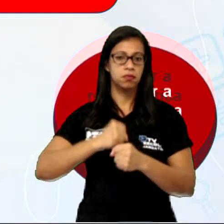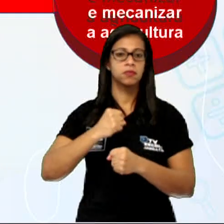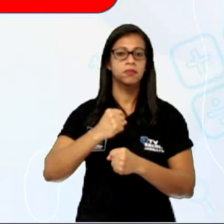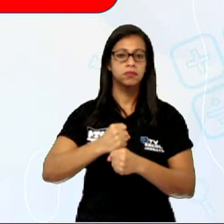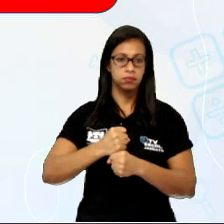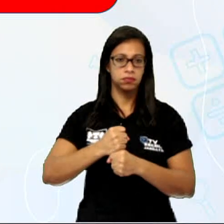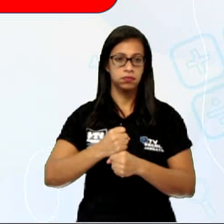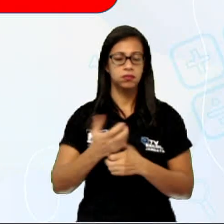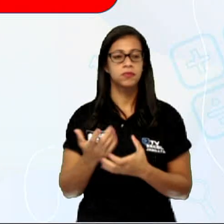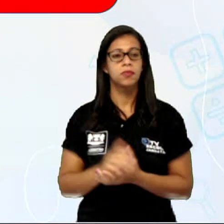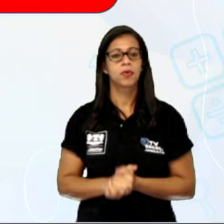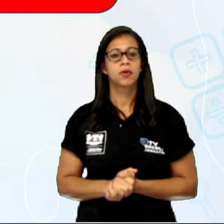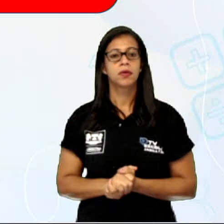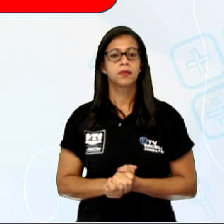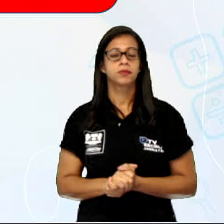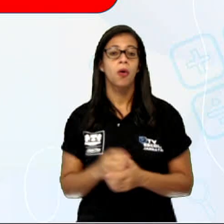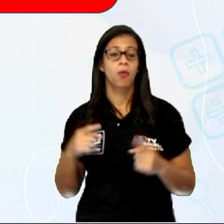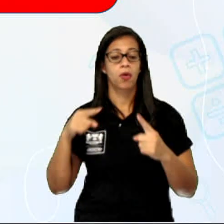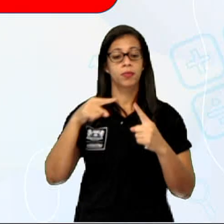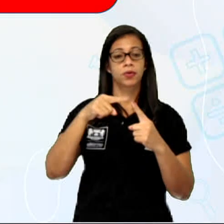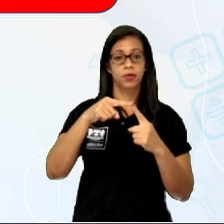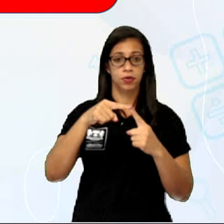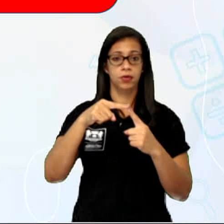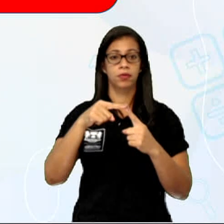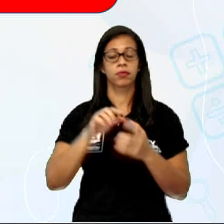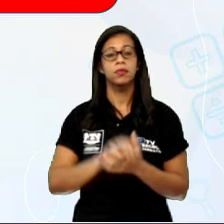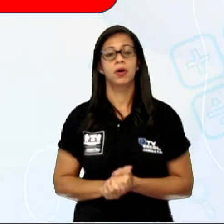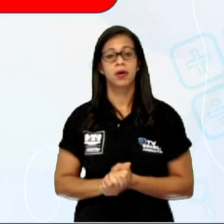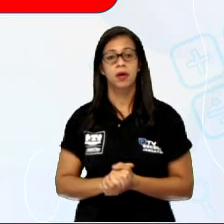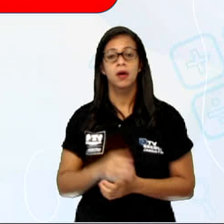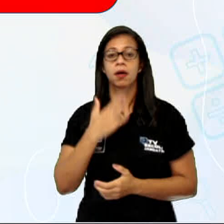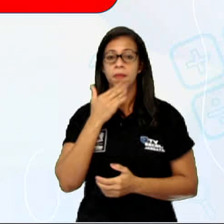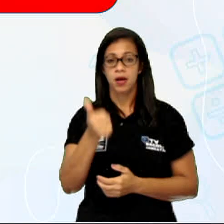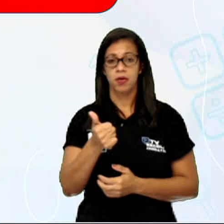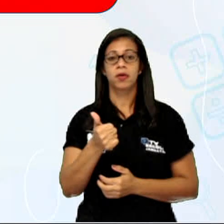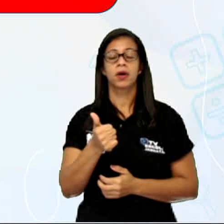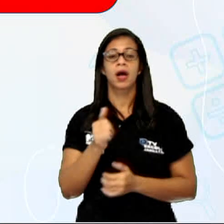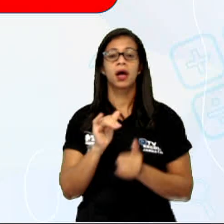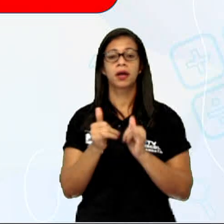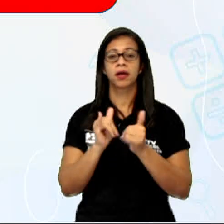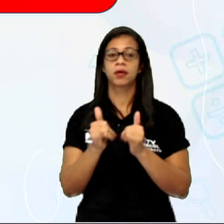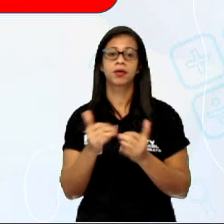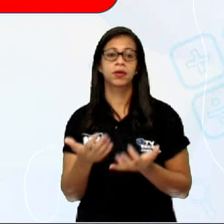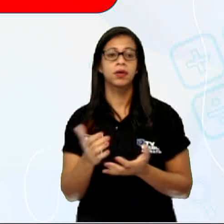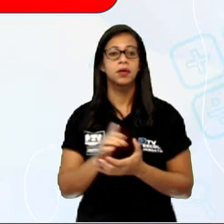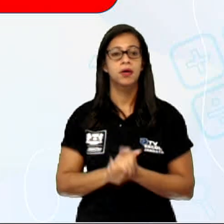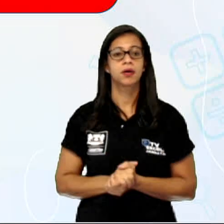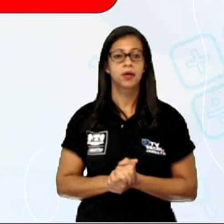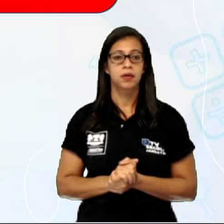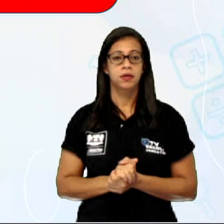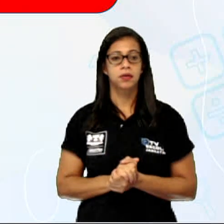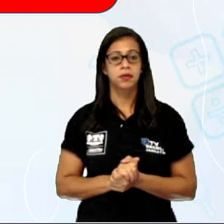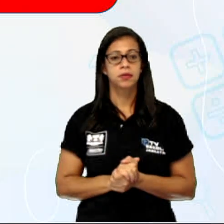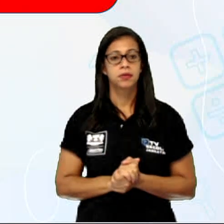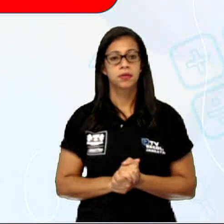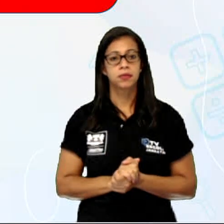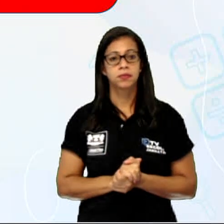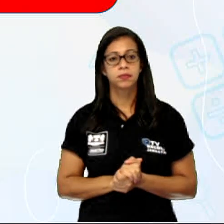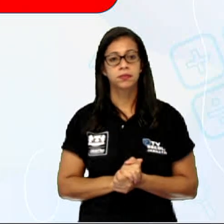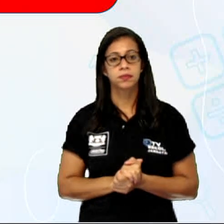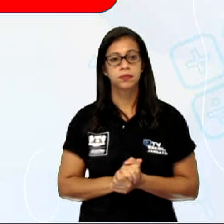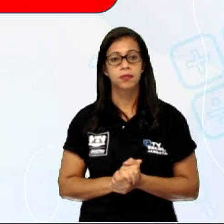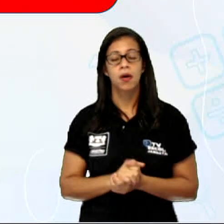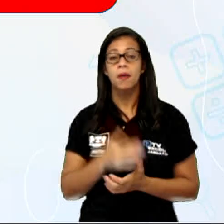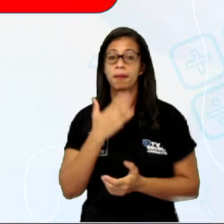pesada, ampliar a rede elétrica e mecanizar a agricultura, a coletivização do campo com os kolkhozes